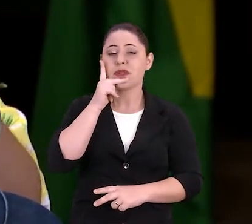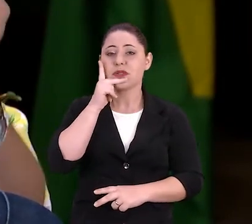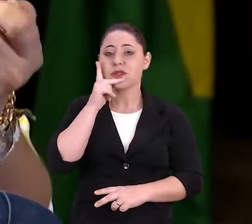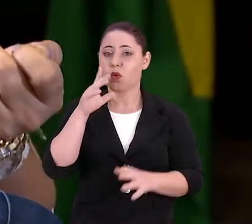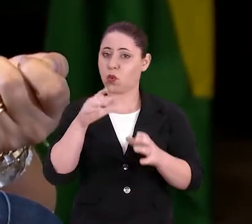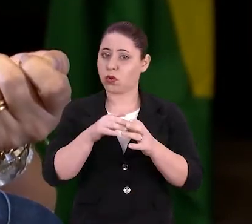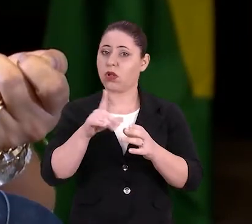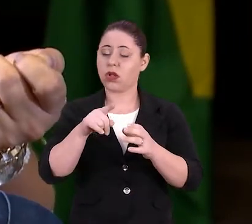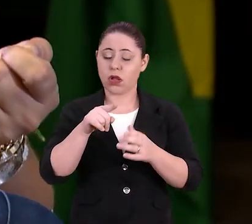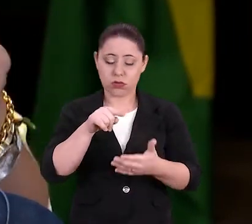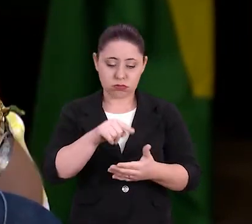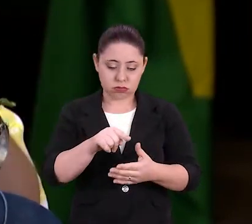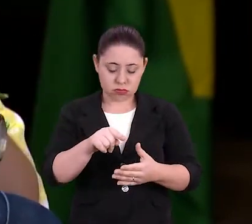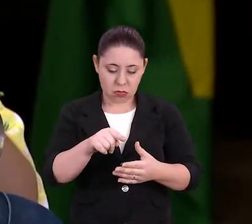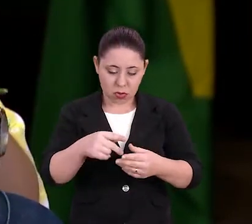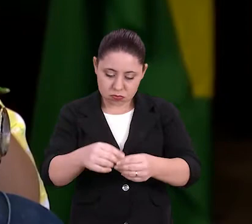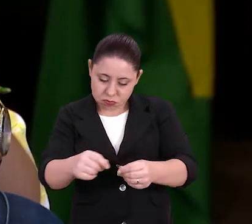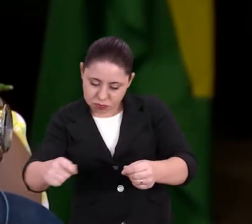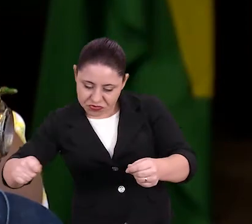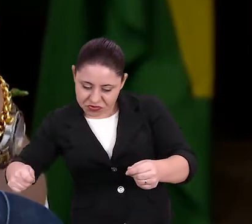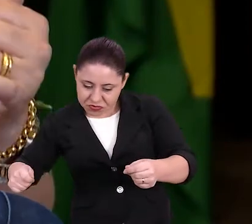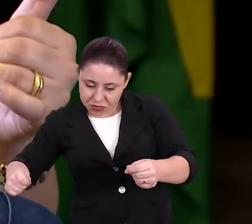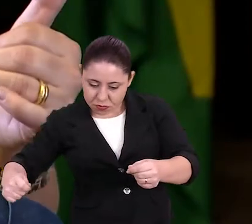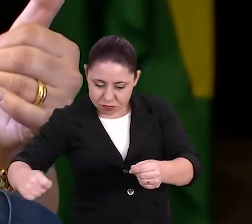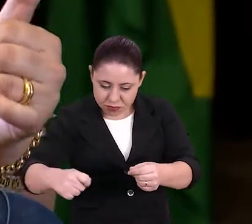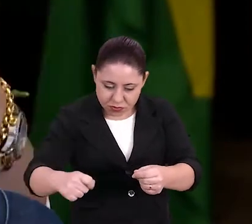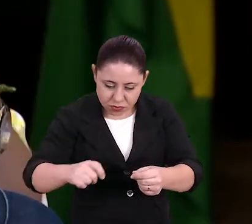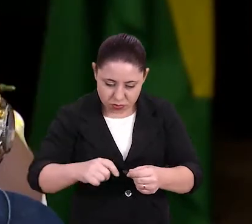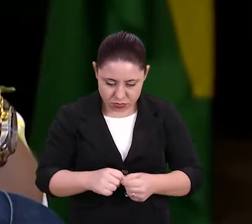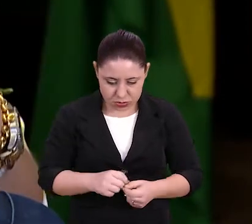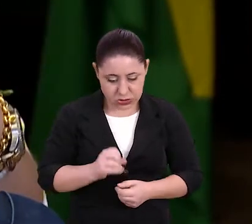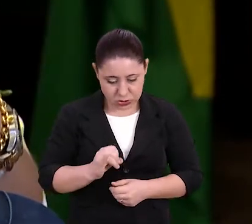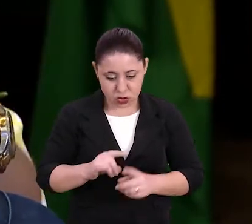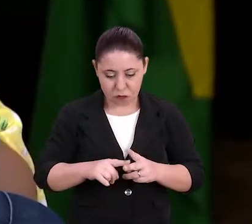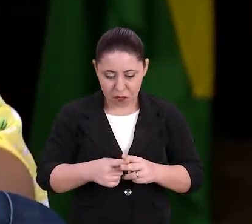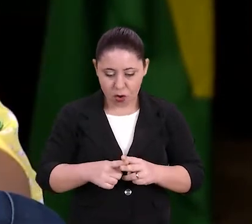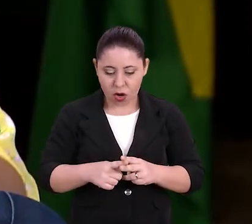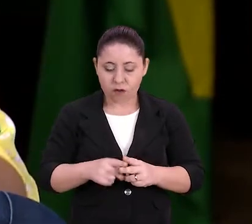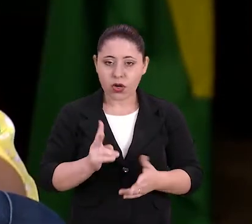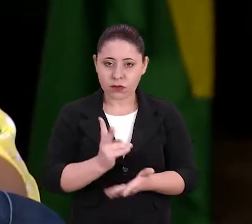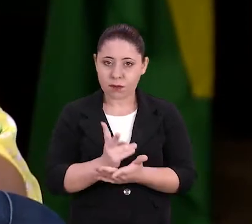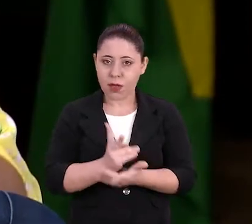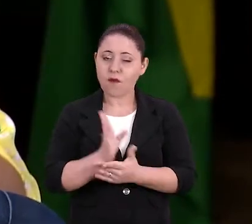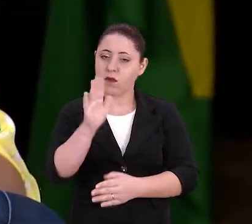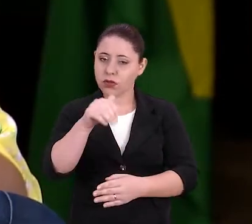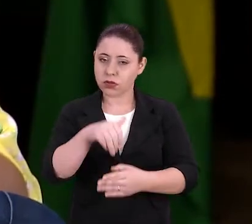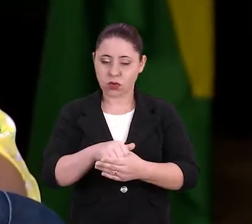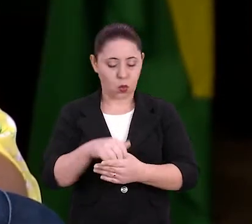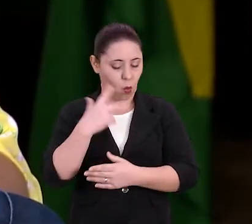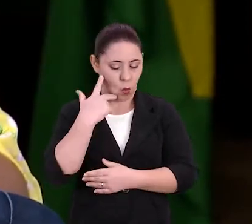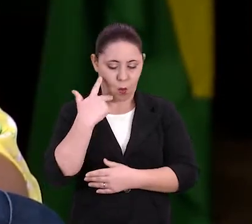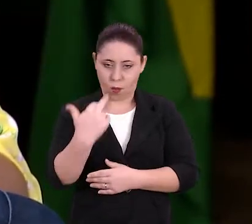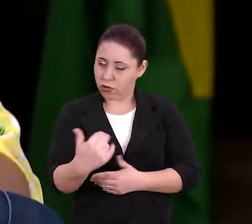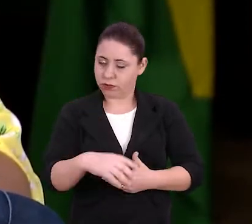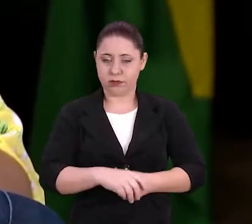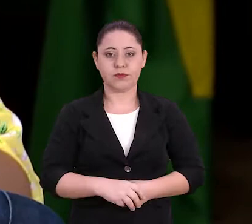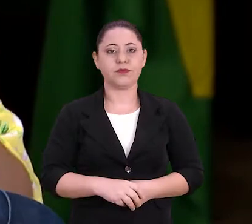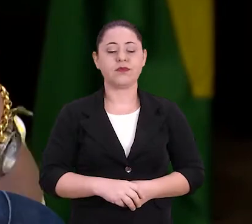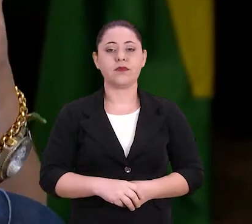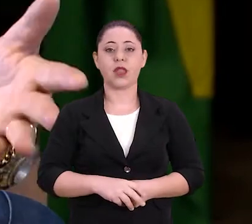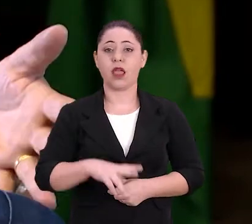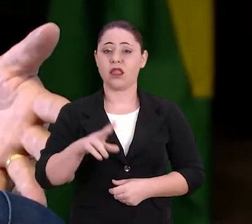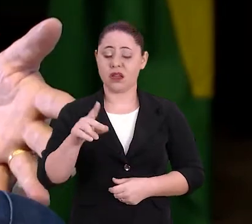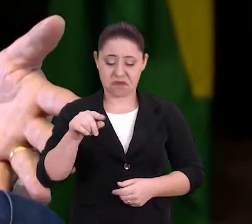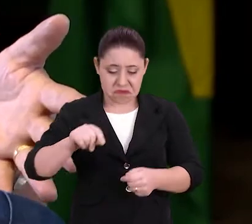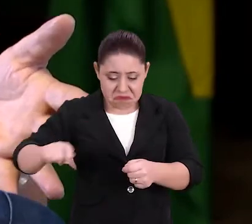é desligar a urna e religar. Se funcionar, a votação segue o seu curso normal. Em